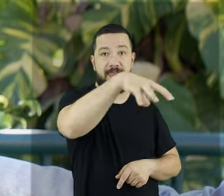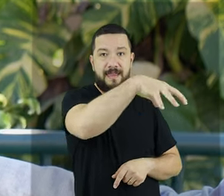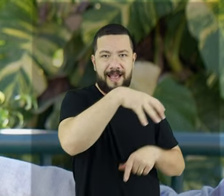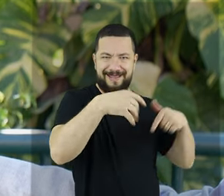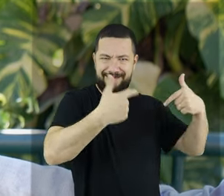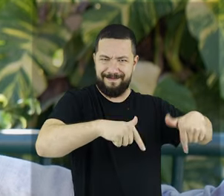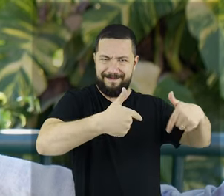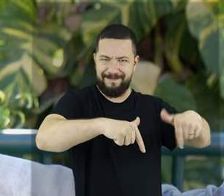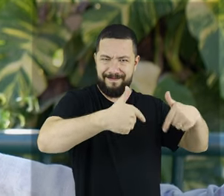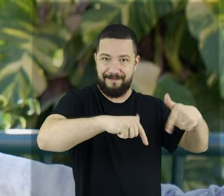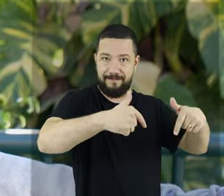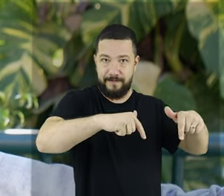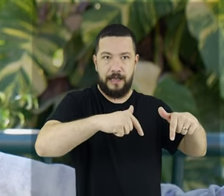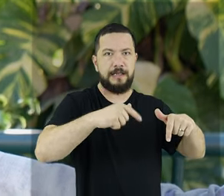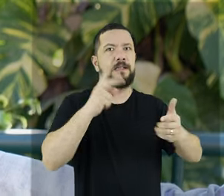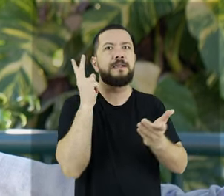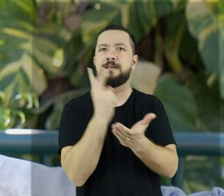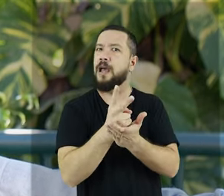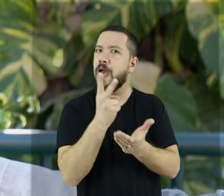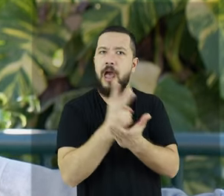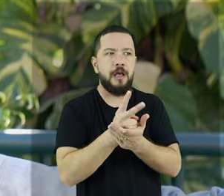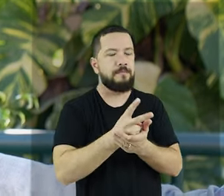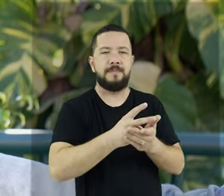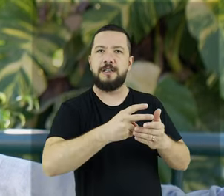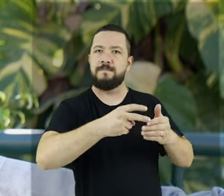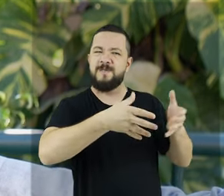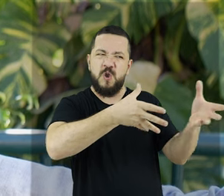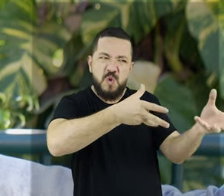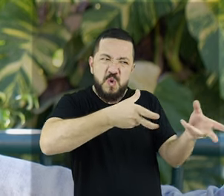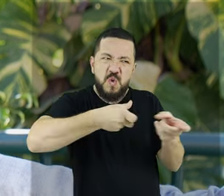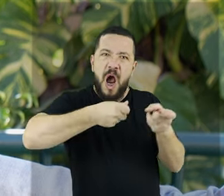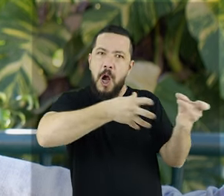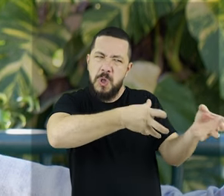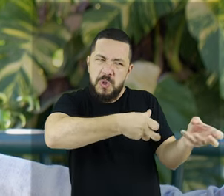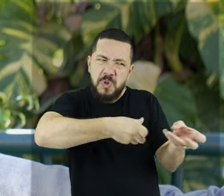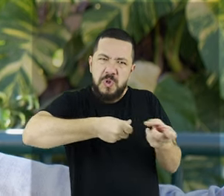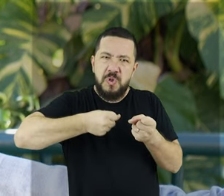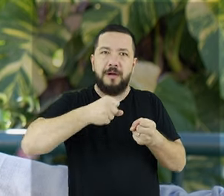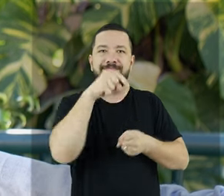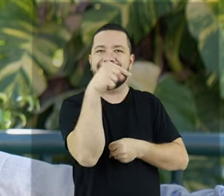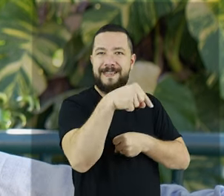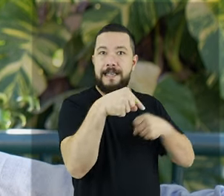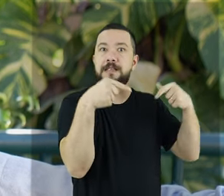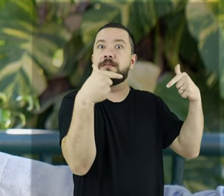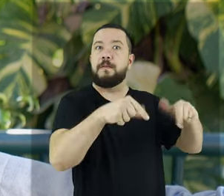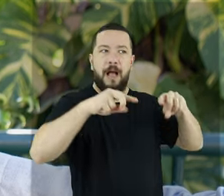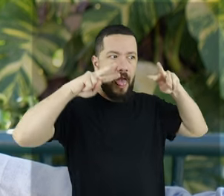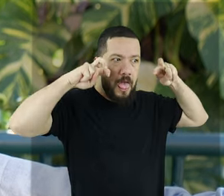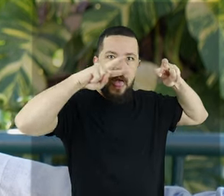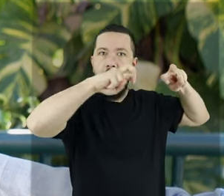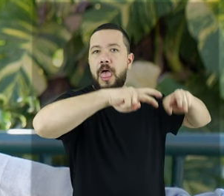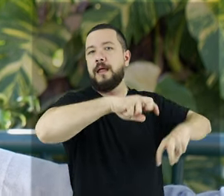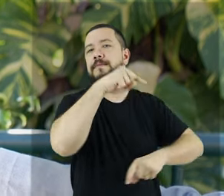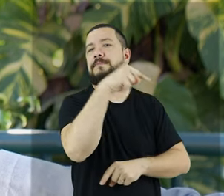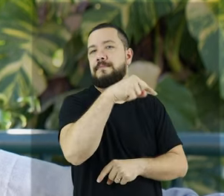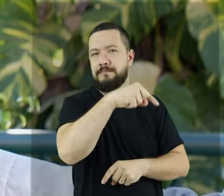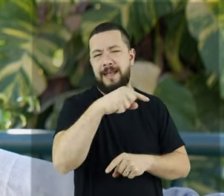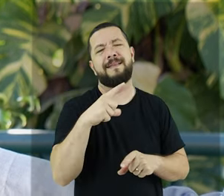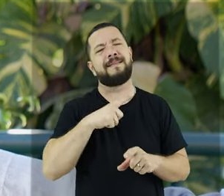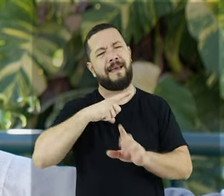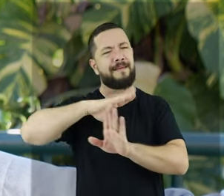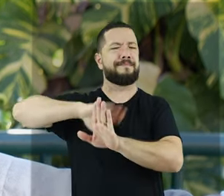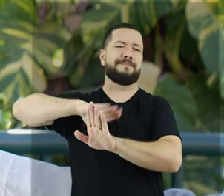área de trabalhadores que é muito, muito explorada e que, devido a muitas razões